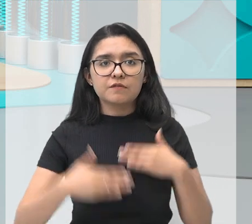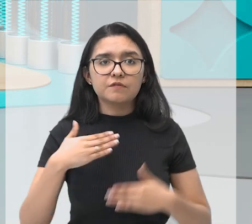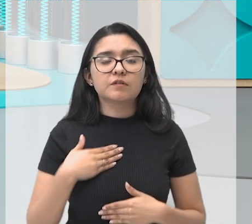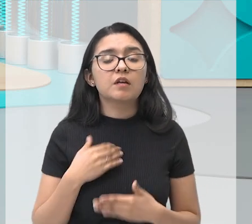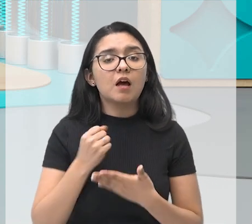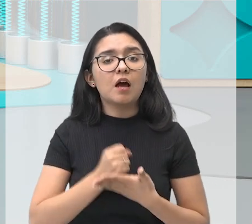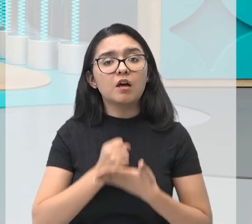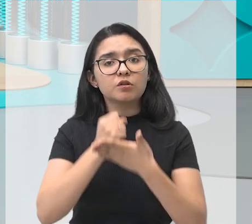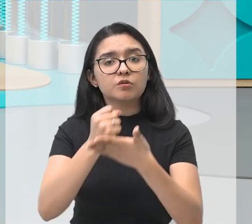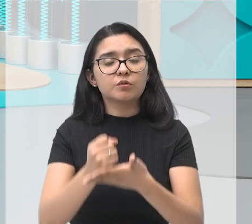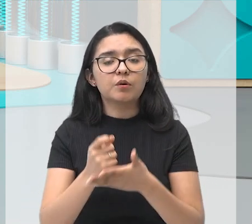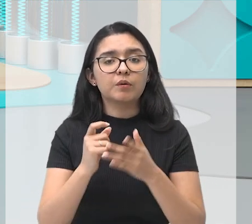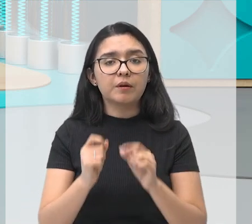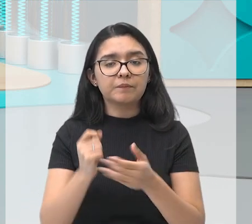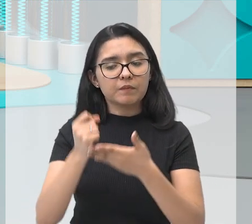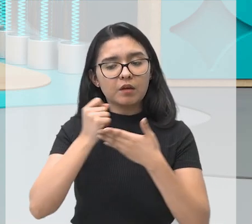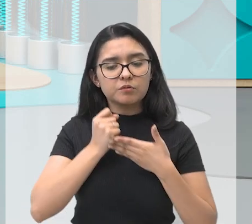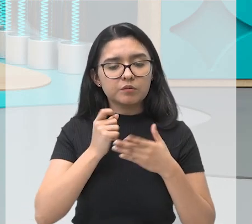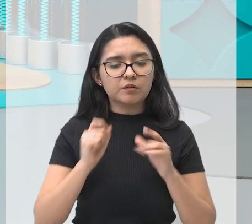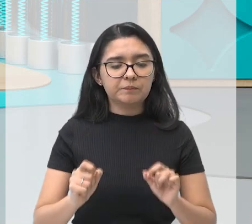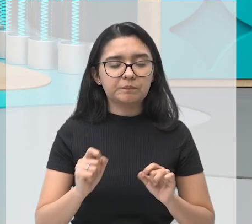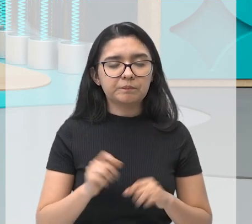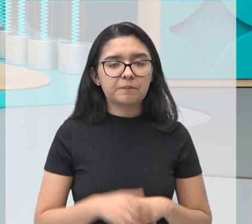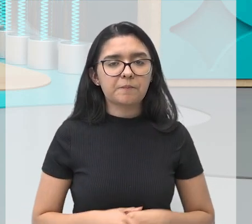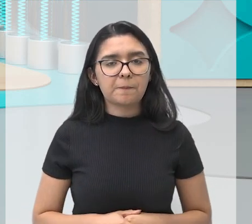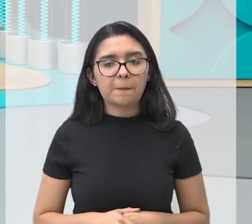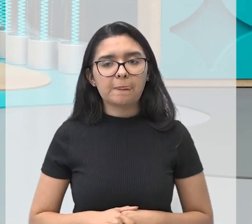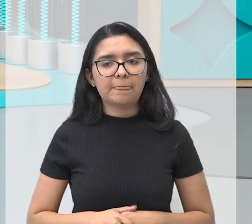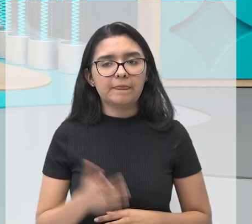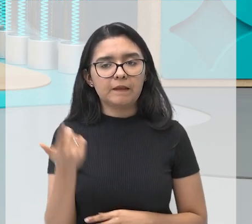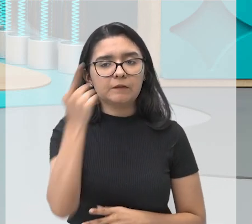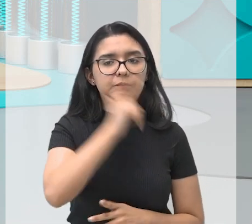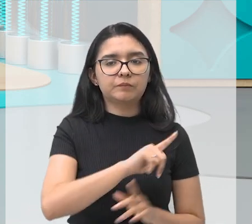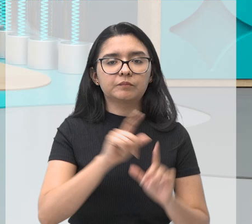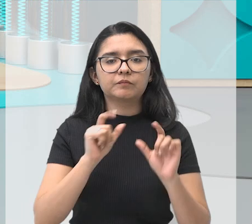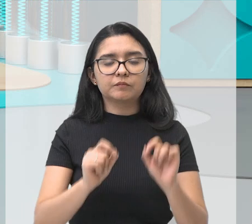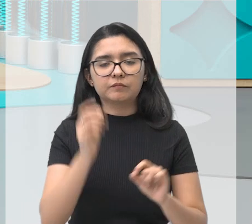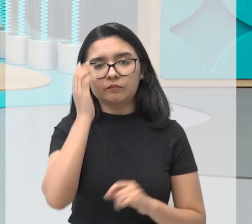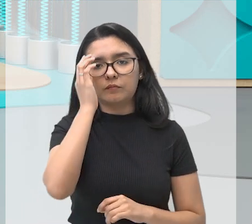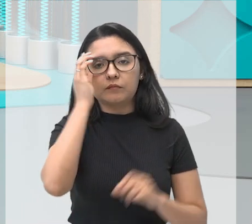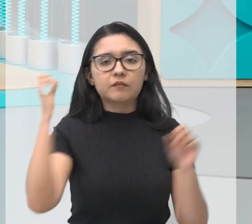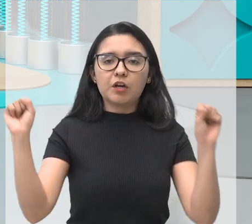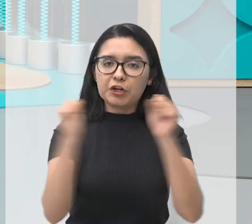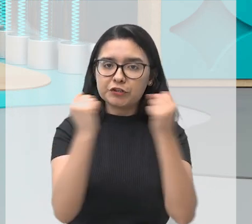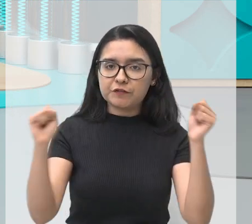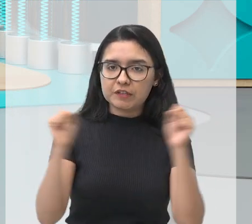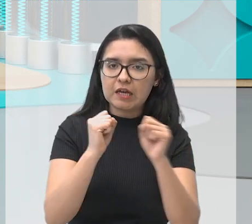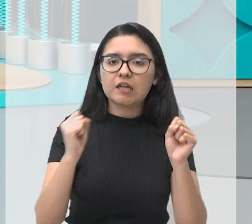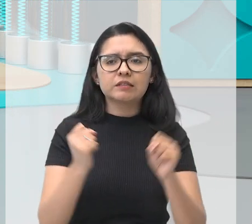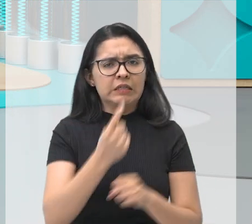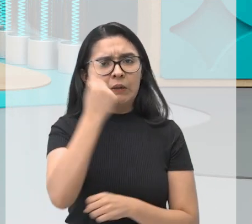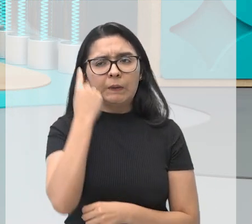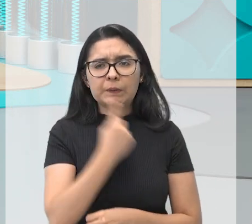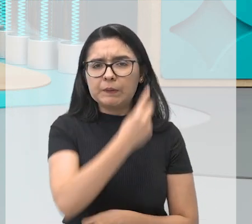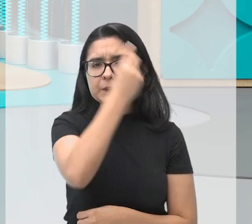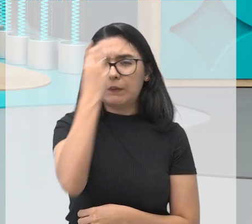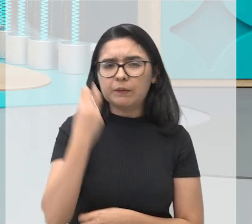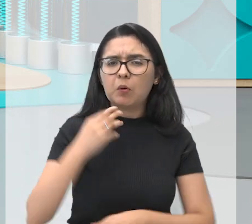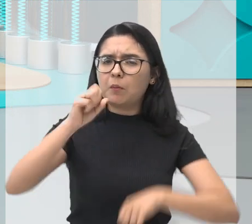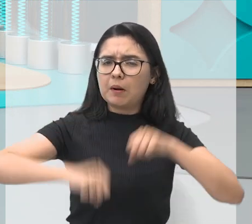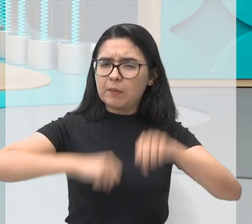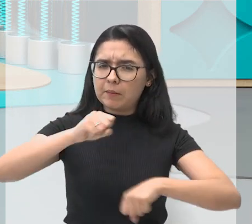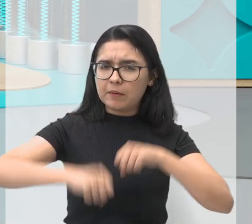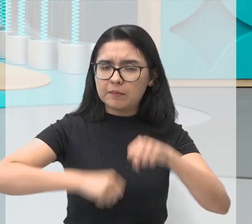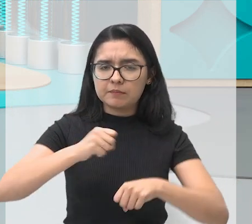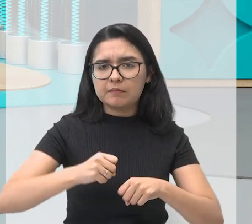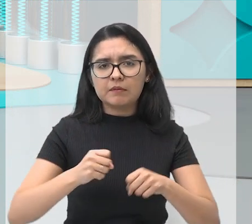a durar mais, né, a você conseguir executar a atividade durante mais tempo. Você consegue correr